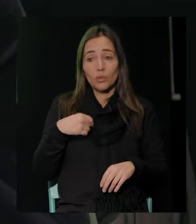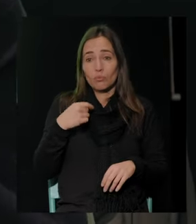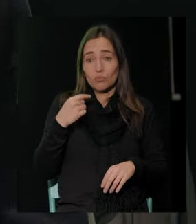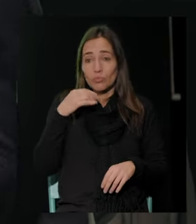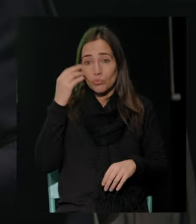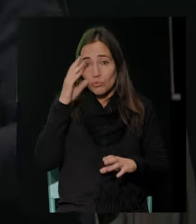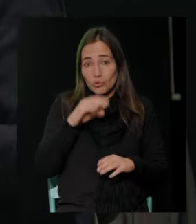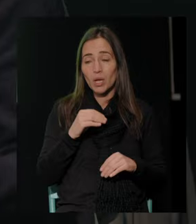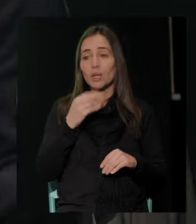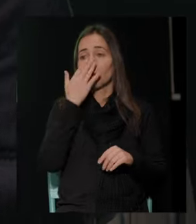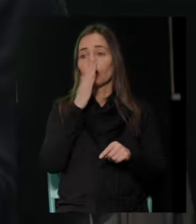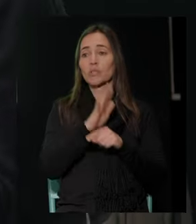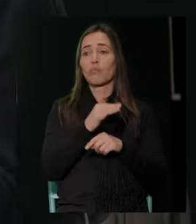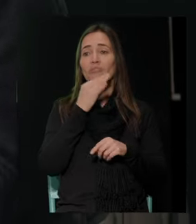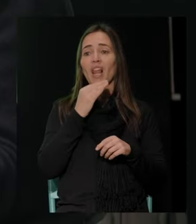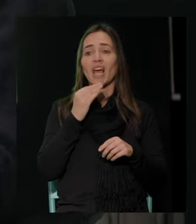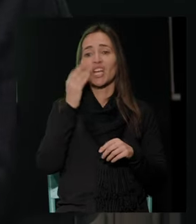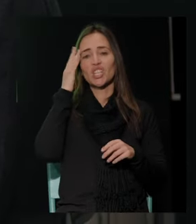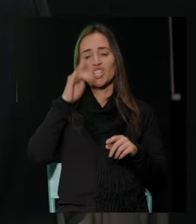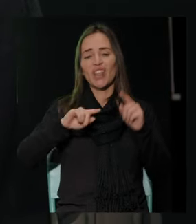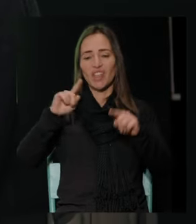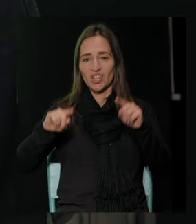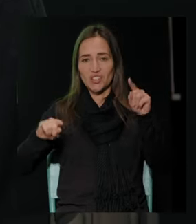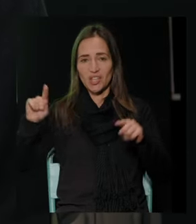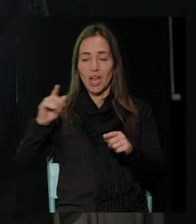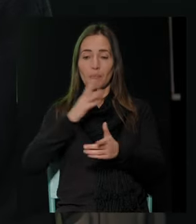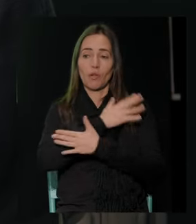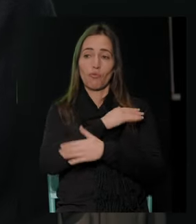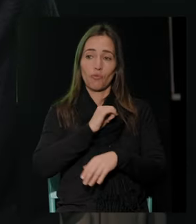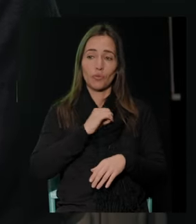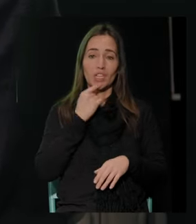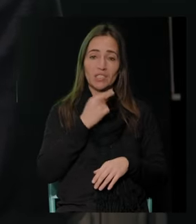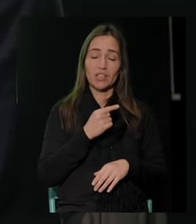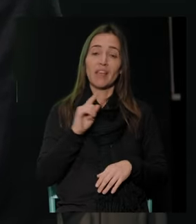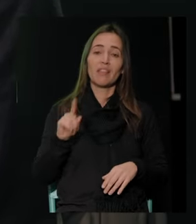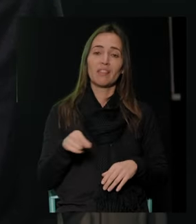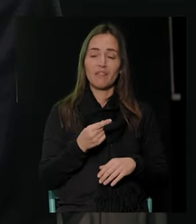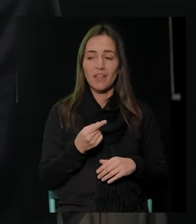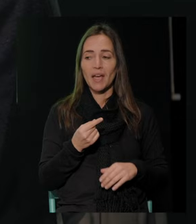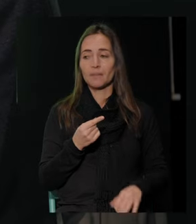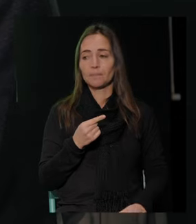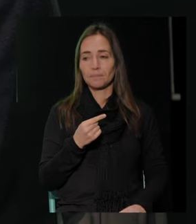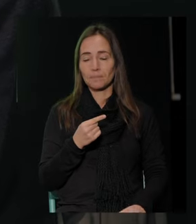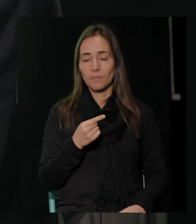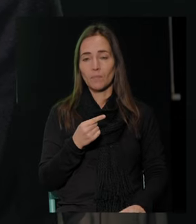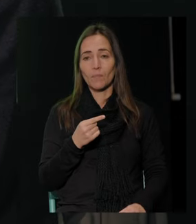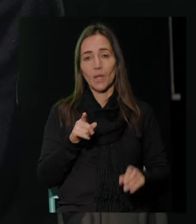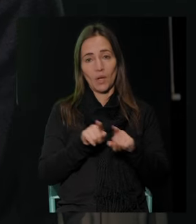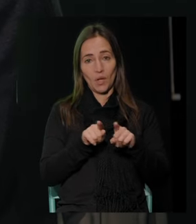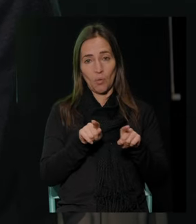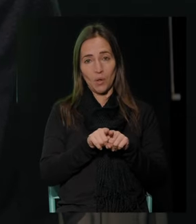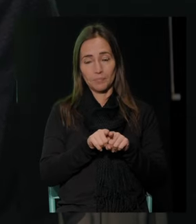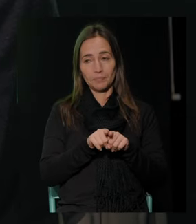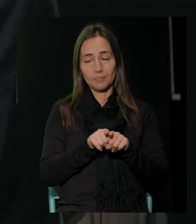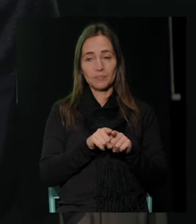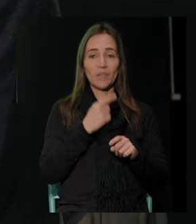nomeadamente quando se começa a falar de estatística. Eu tenho um amigo que veicula a ideia de que devia haver uma espécie de... à semelhança daquela coisa